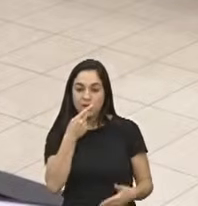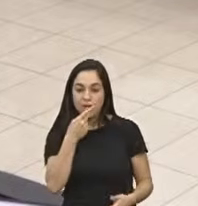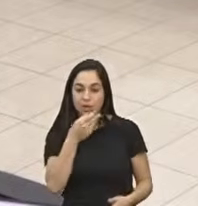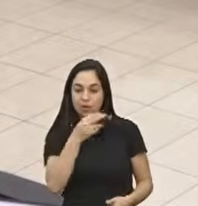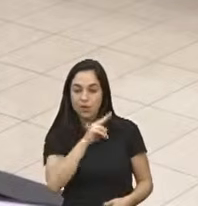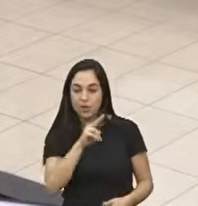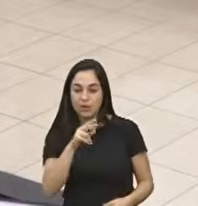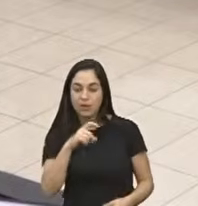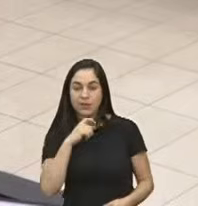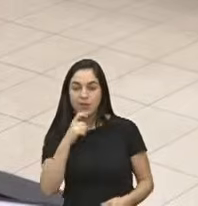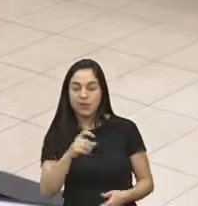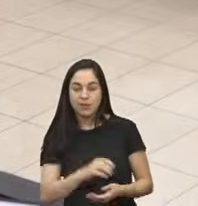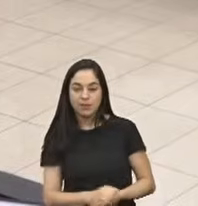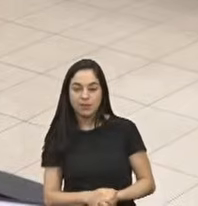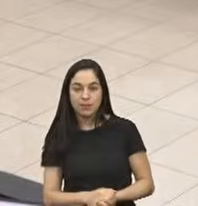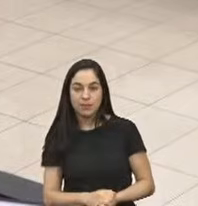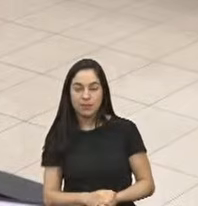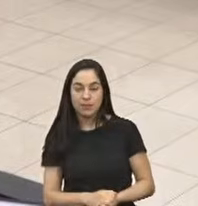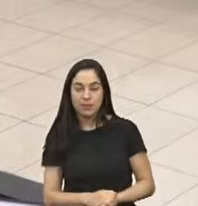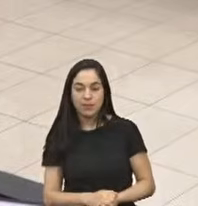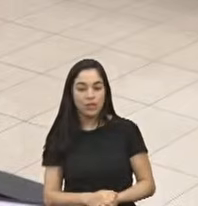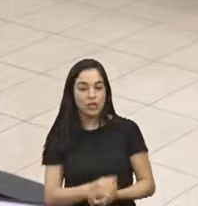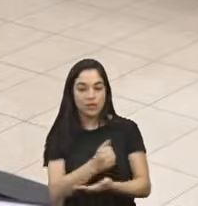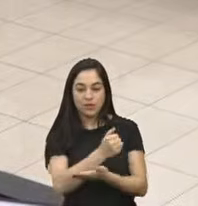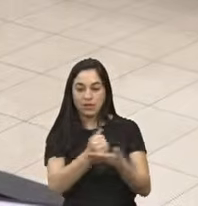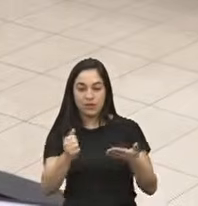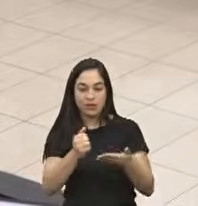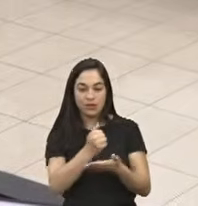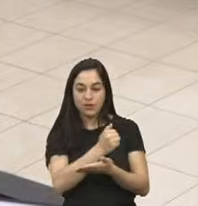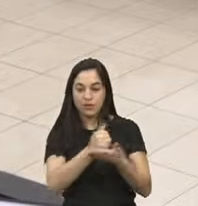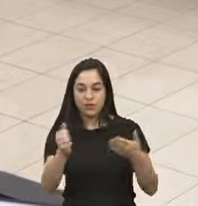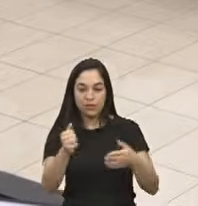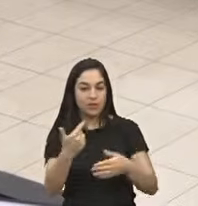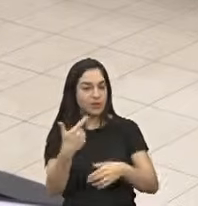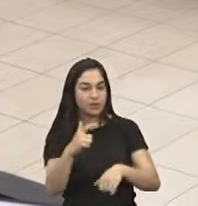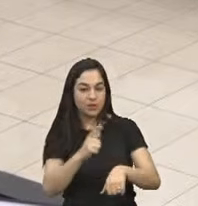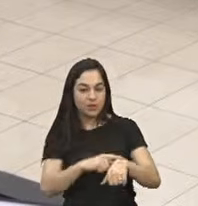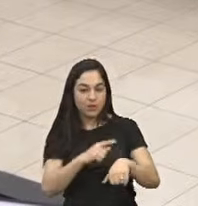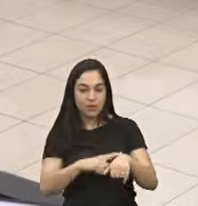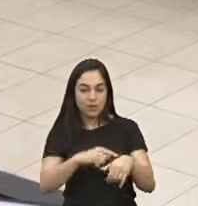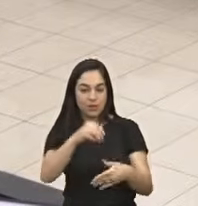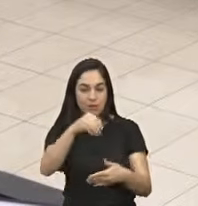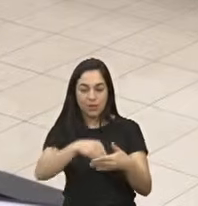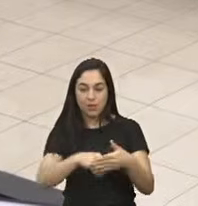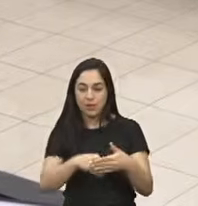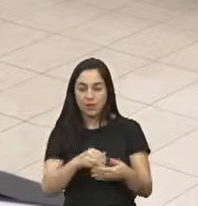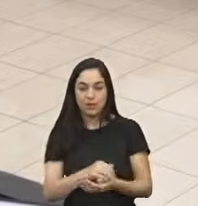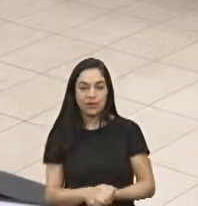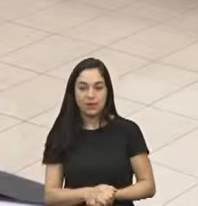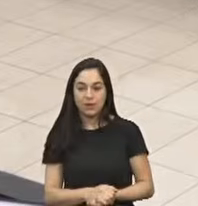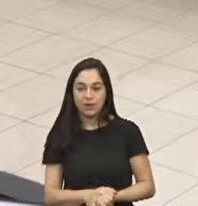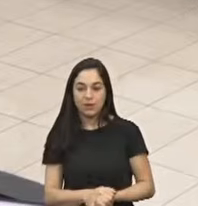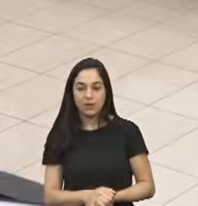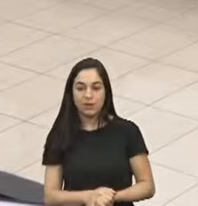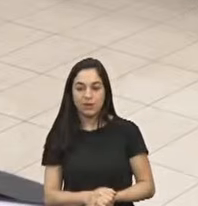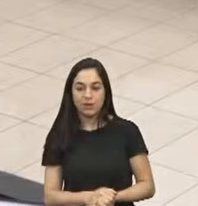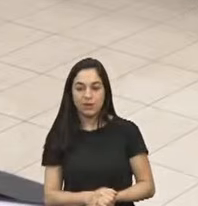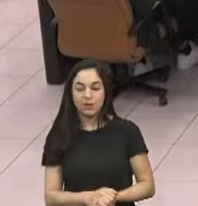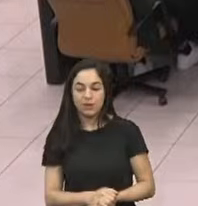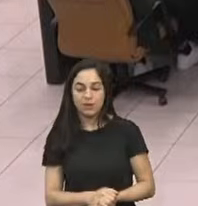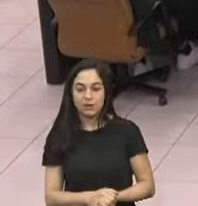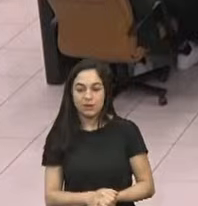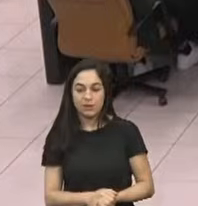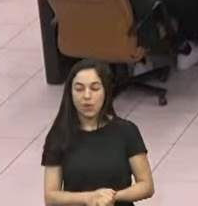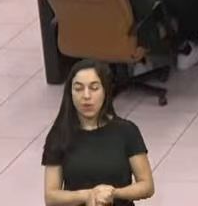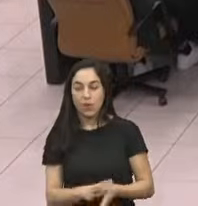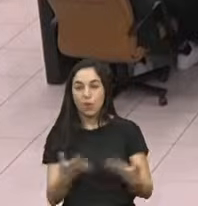tempo eu quero falar sobre meu voto, justificar meu voto. Não, já passou a votação, senhor presidente. Ainda em tempo eu não posso justificar meu voto? A febre até baixou aqui. A hora que ela